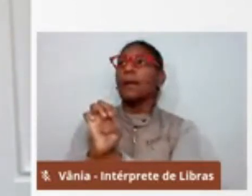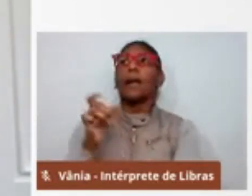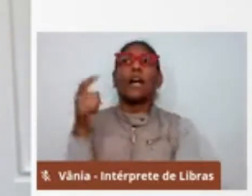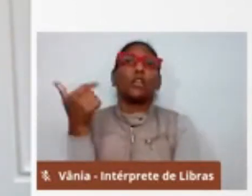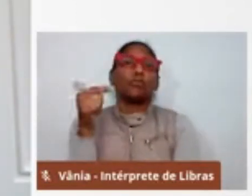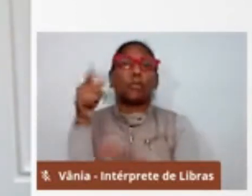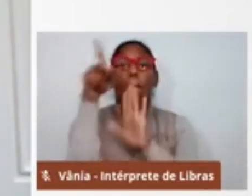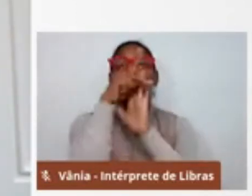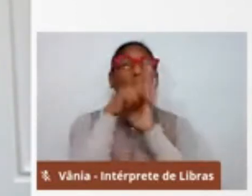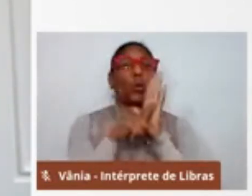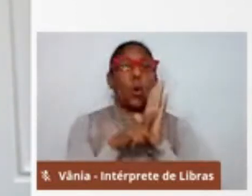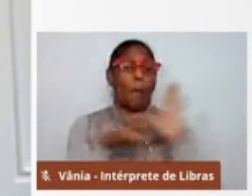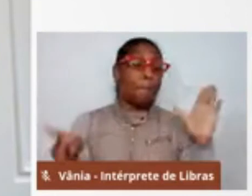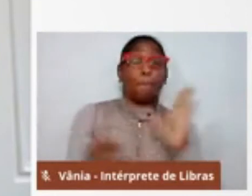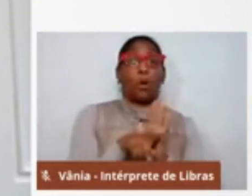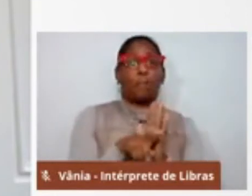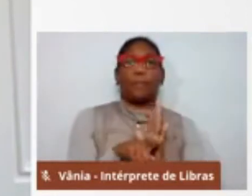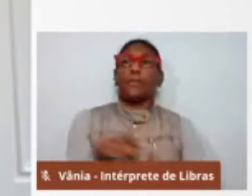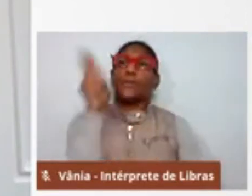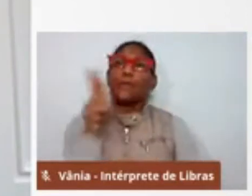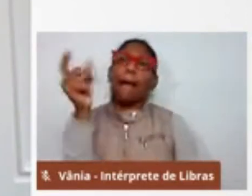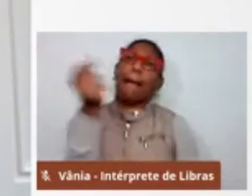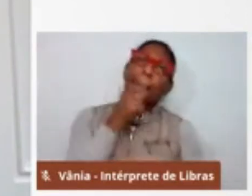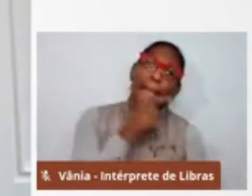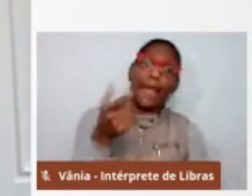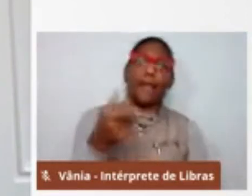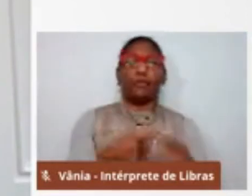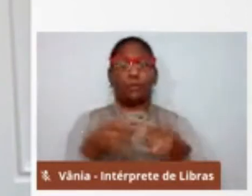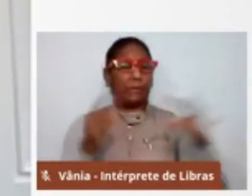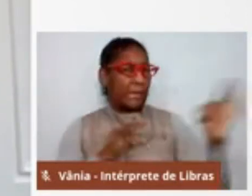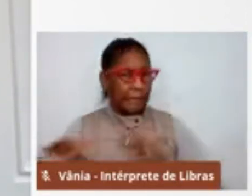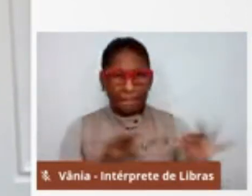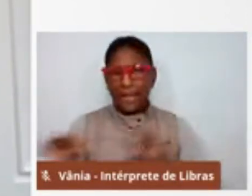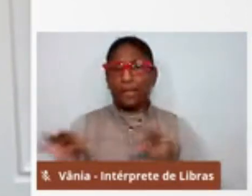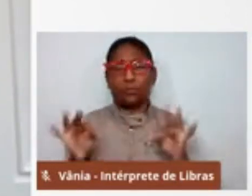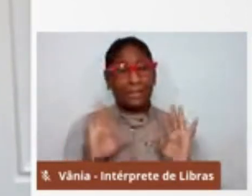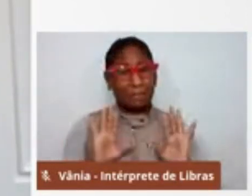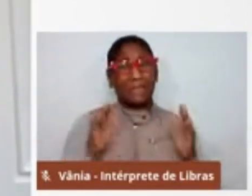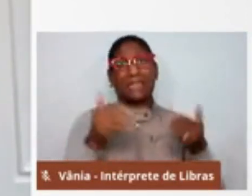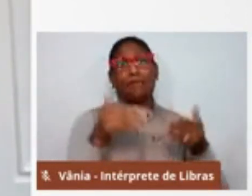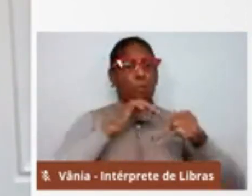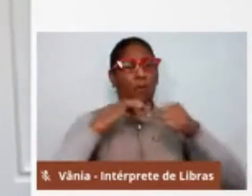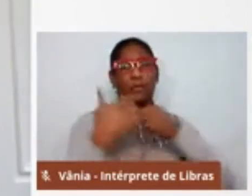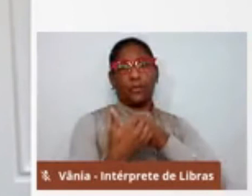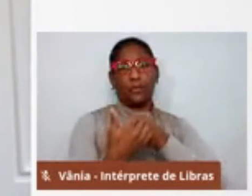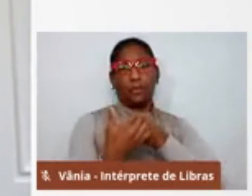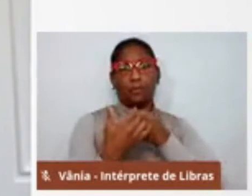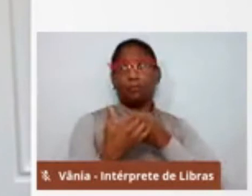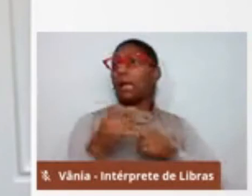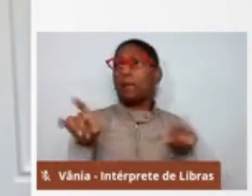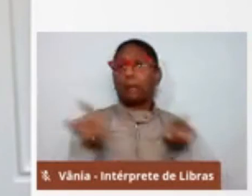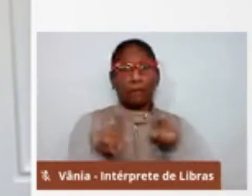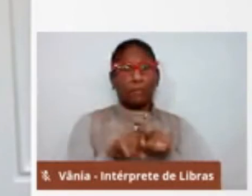de orientação de uso de qualquer medicamento específico e também não veda o uso